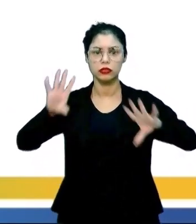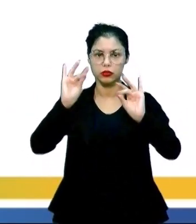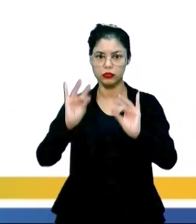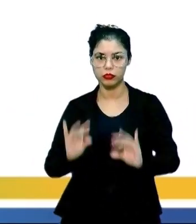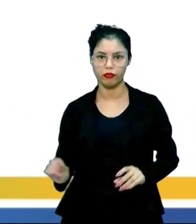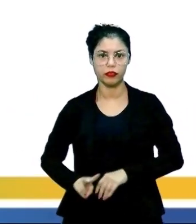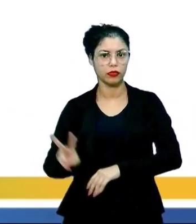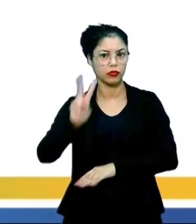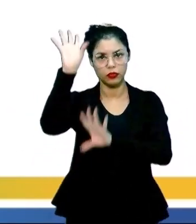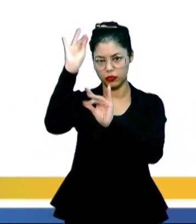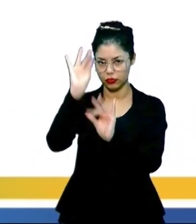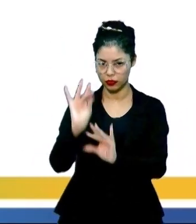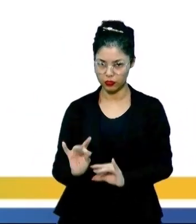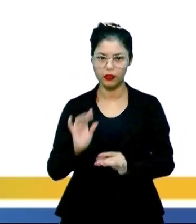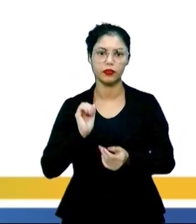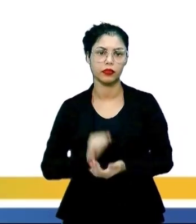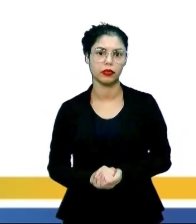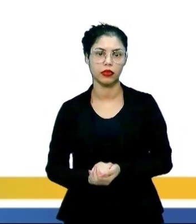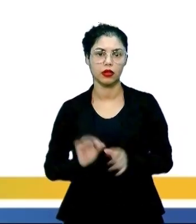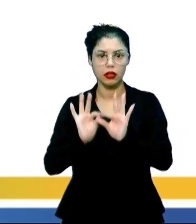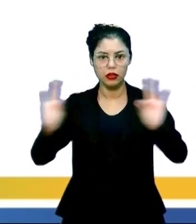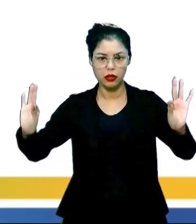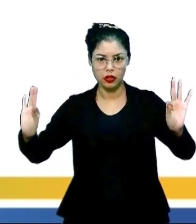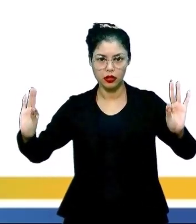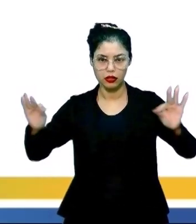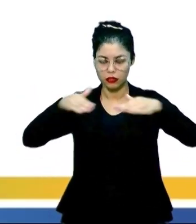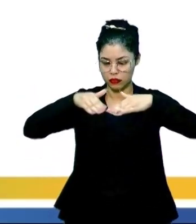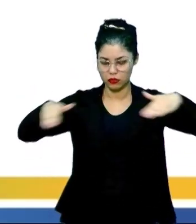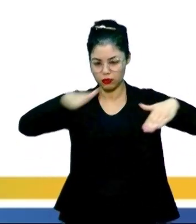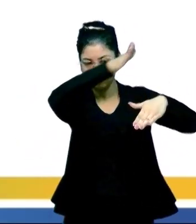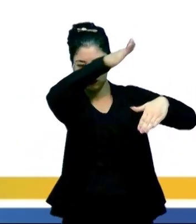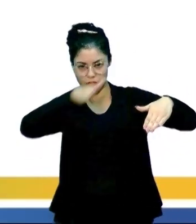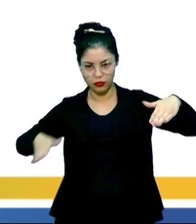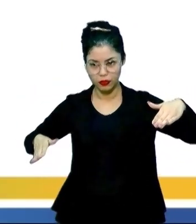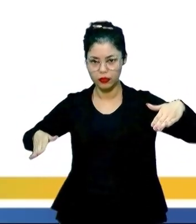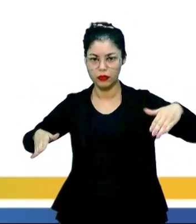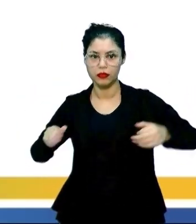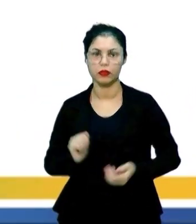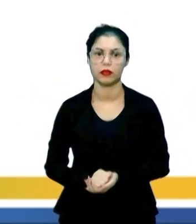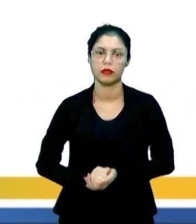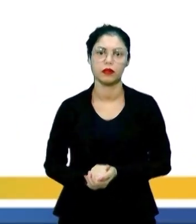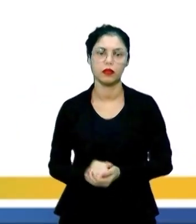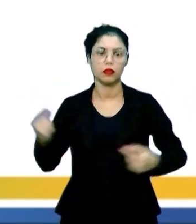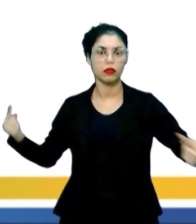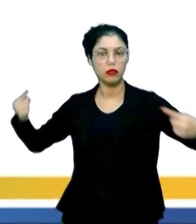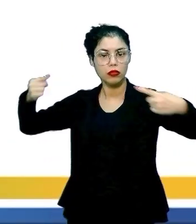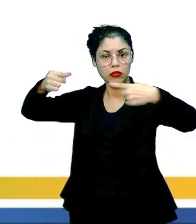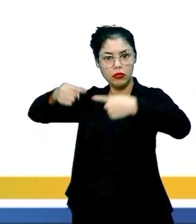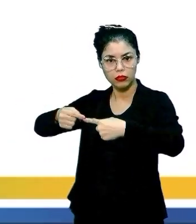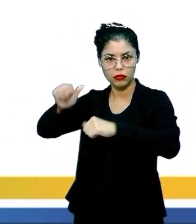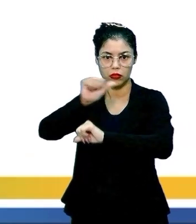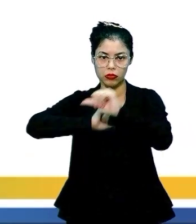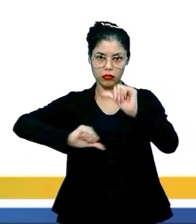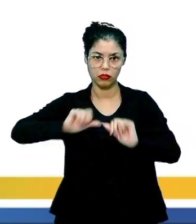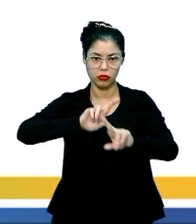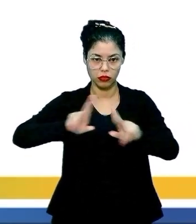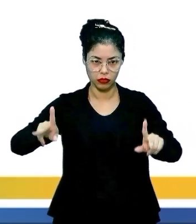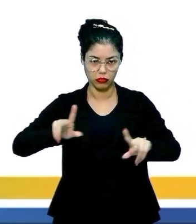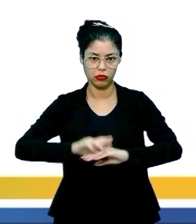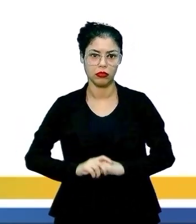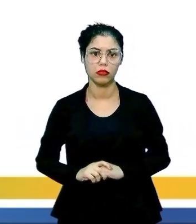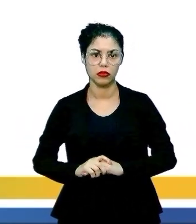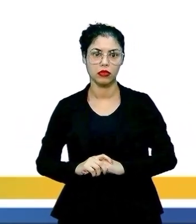exagerada, valorização de detalhes, linhas na diagonal, o dualismo e a